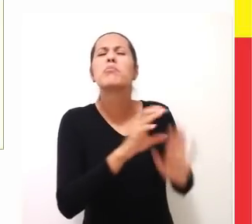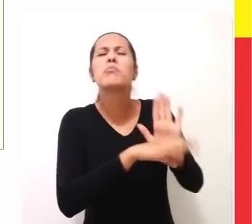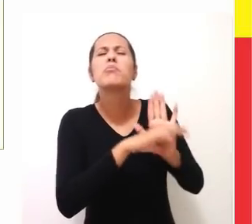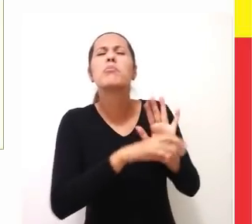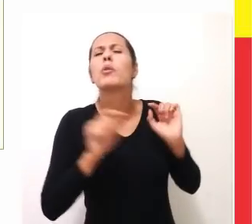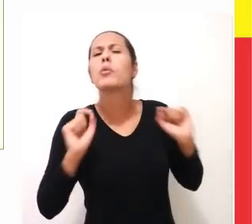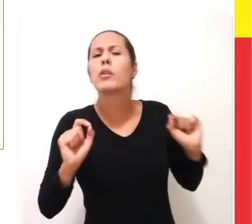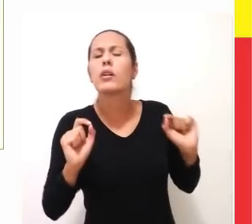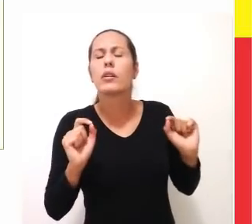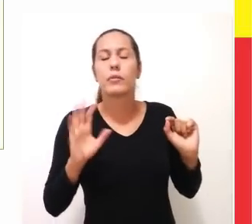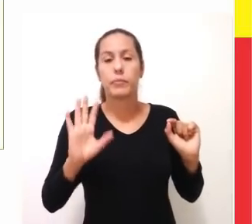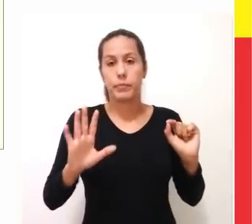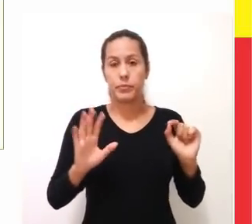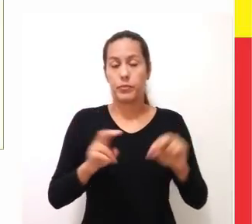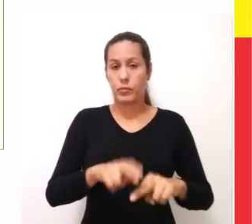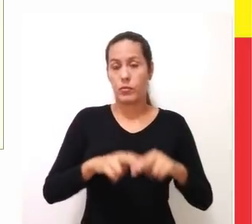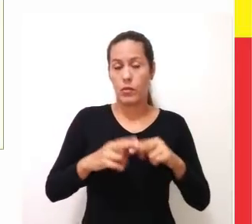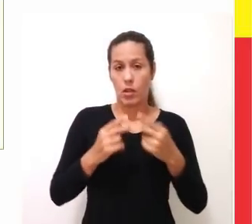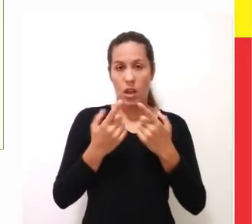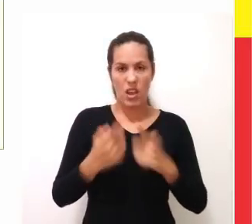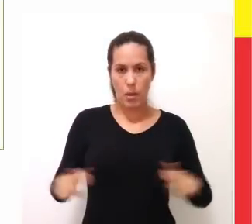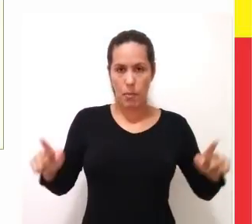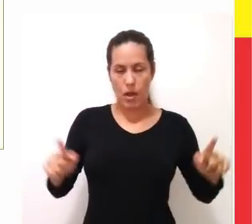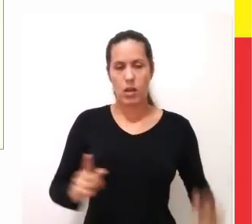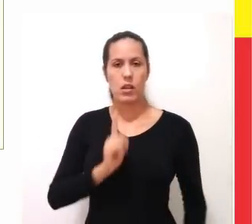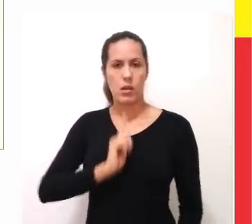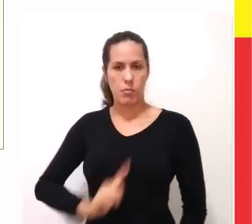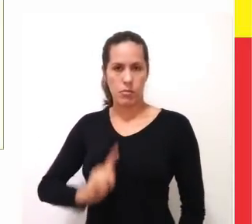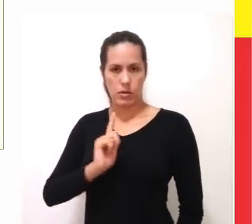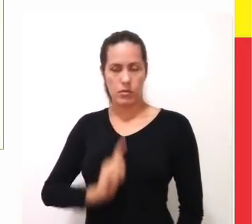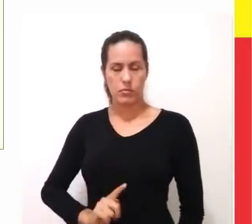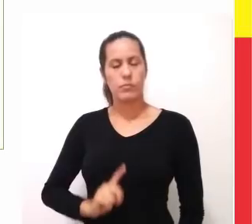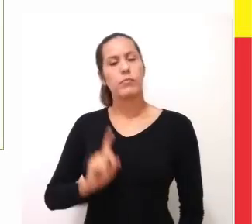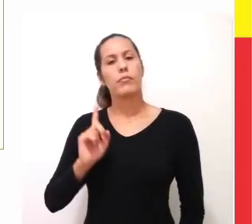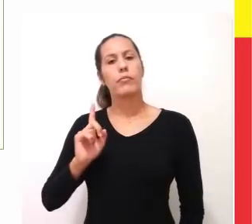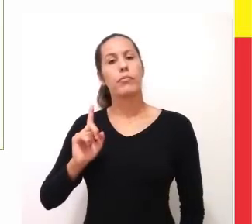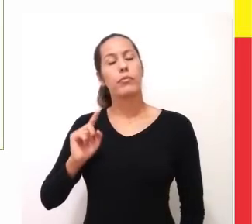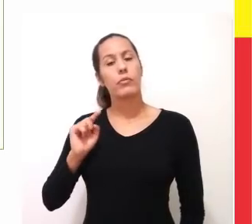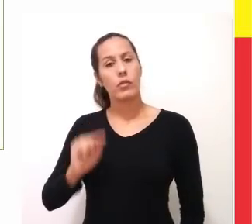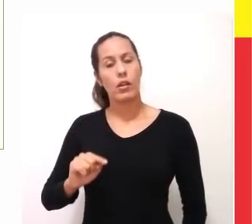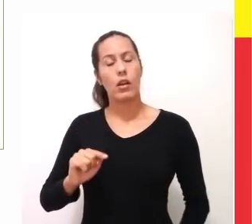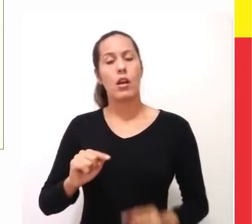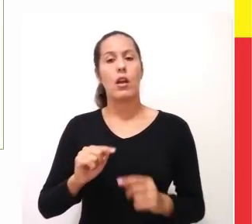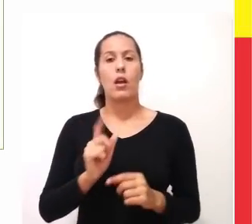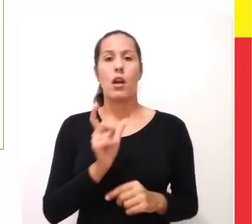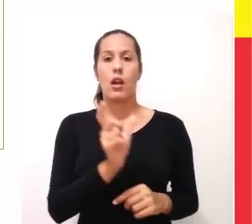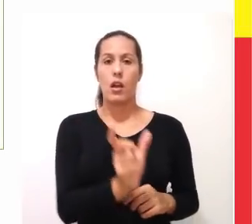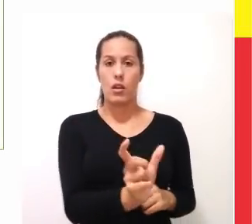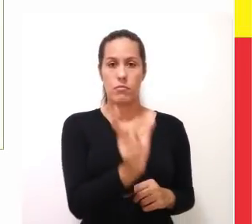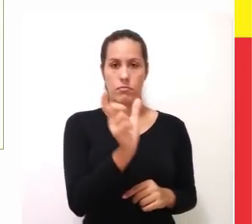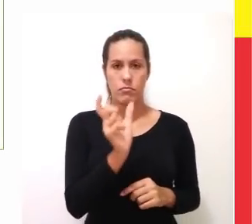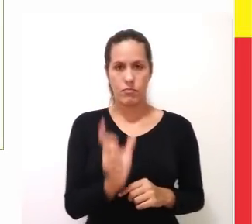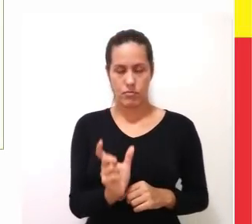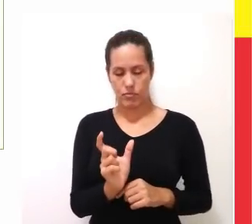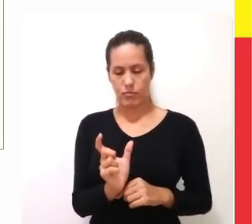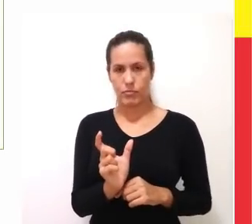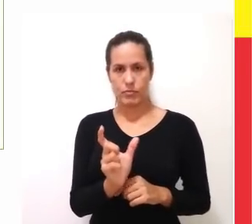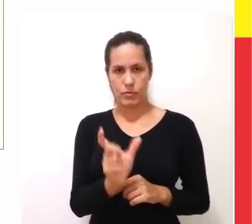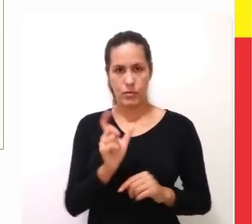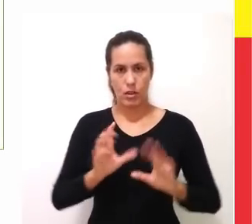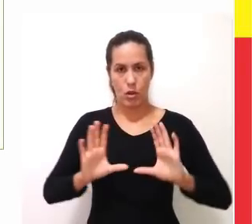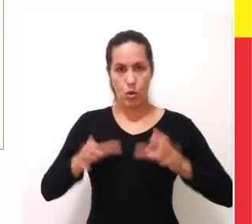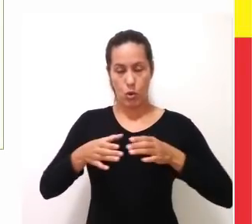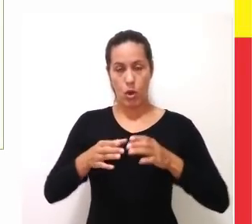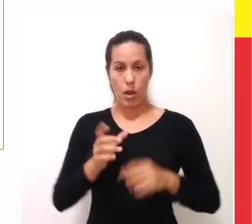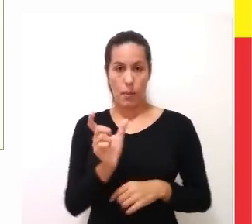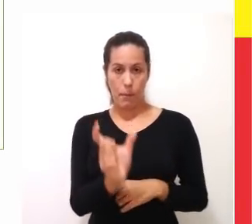conceito de verbo? O conceito de verbo, segundo a gramática, de forma geral, uma gramática, certo? É a classe de palavras que, do